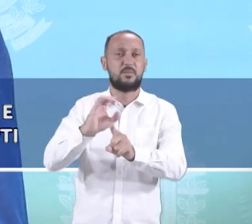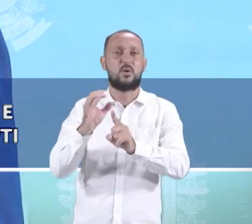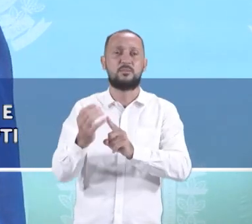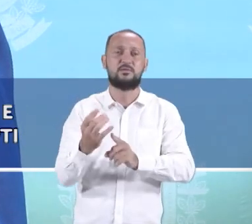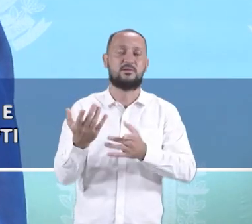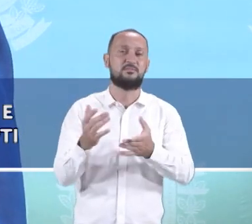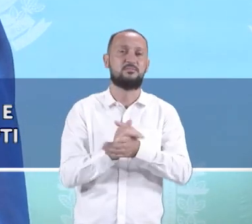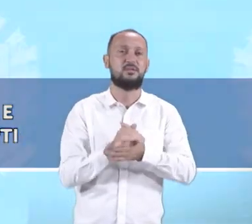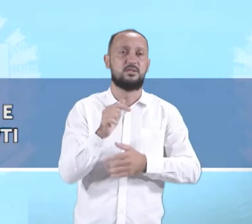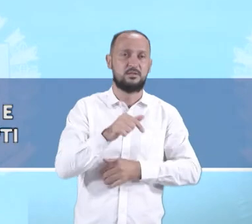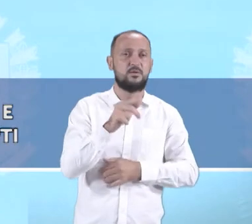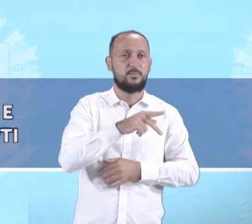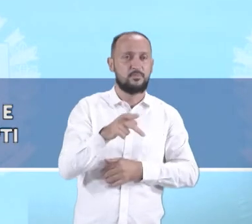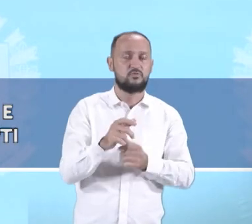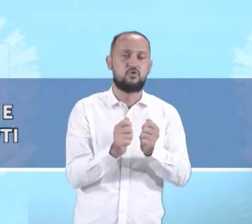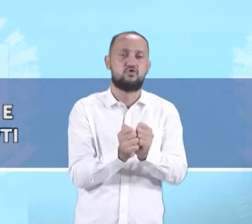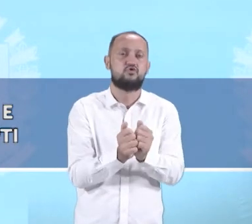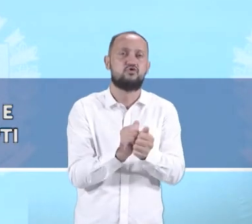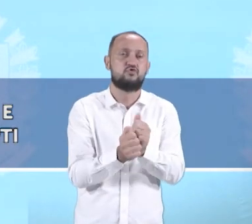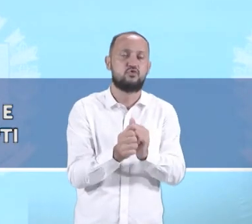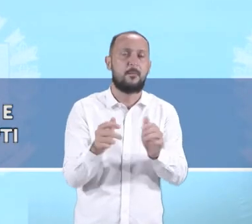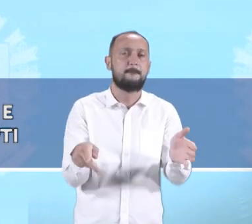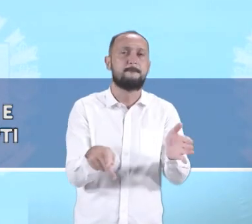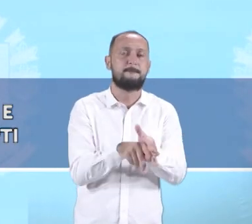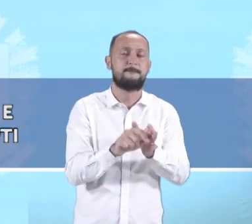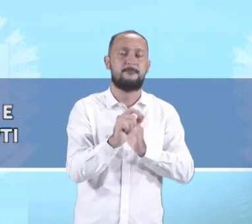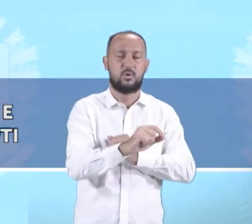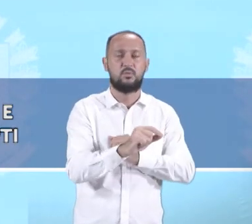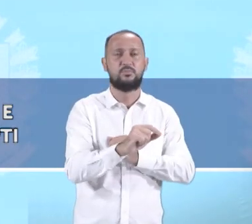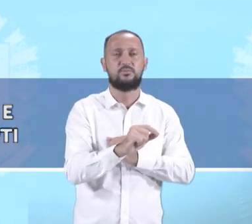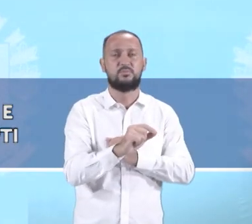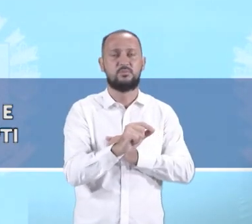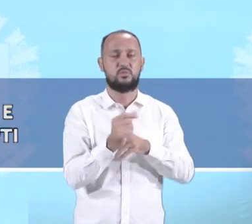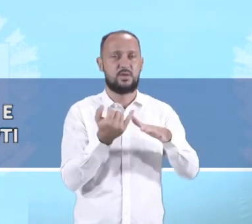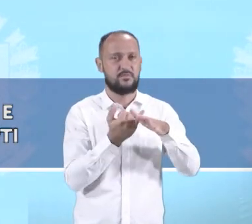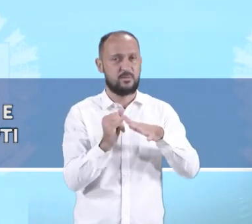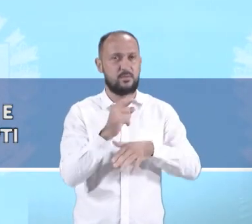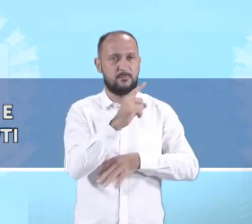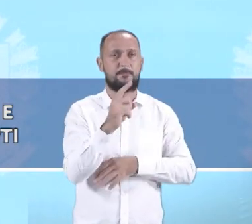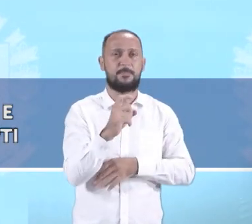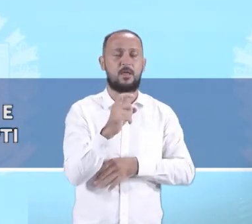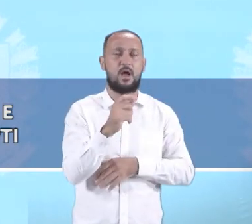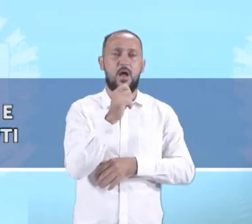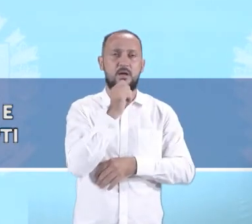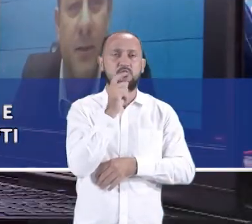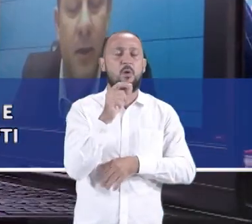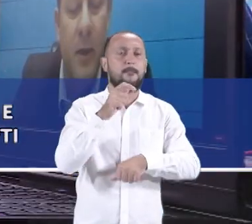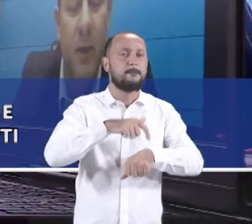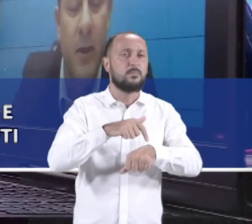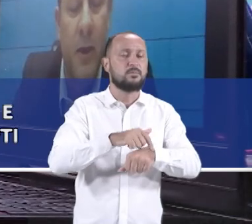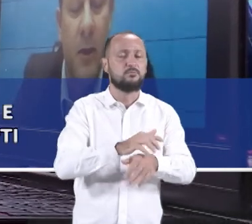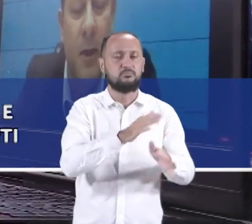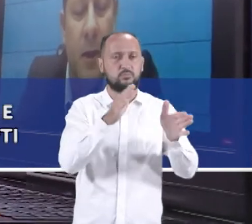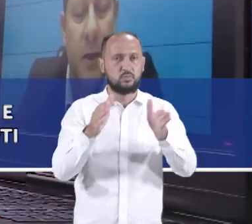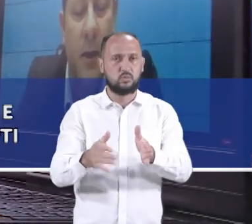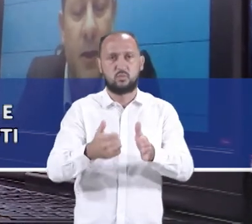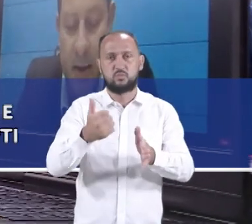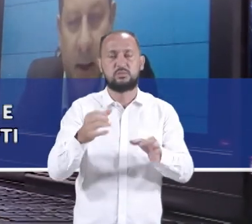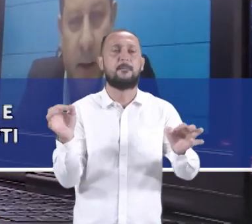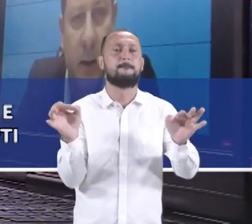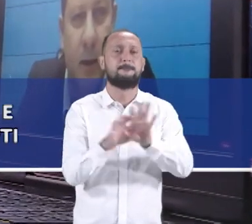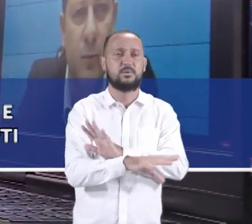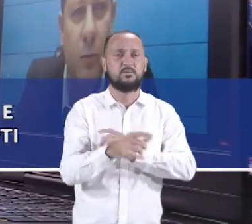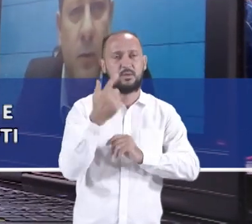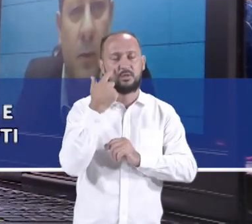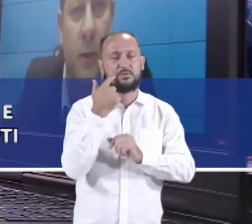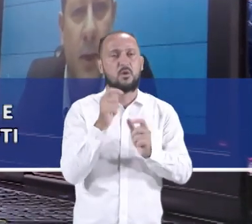para a comunidade. Este professor de jogos digitais do IFMS de Dourados diz que, por enquanto, só a primeira etapa está